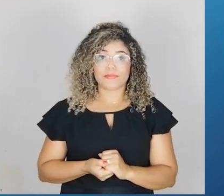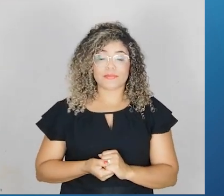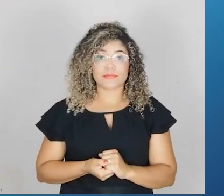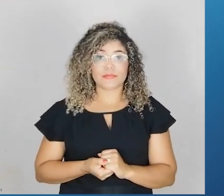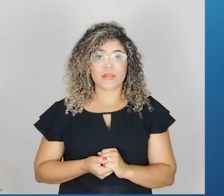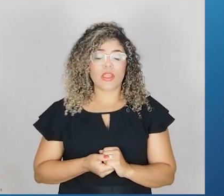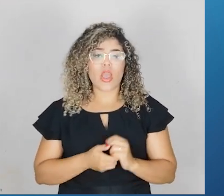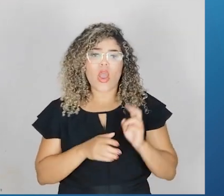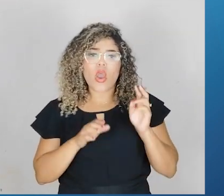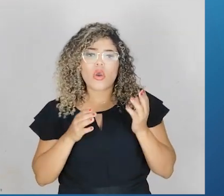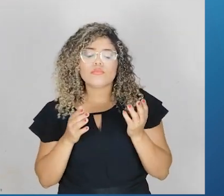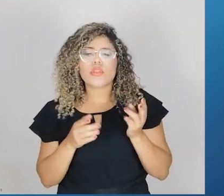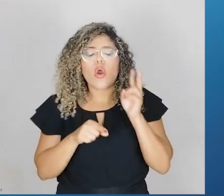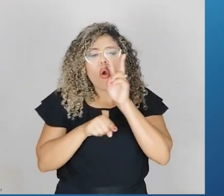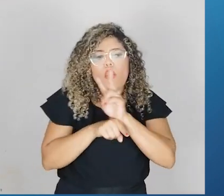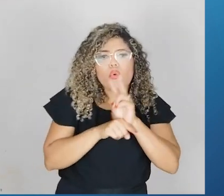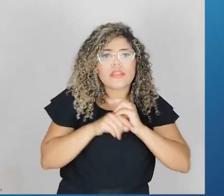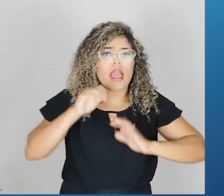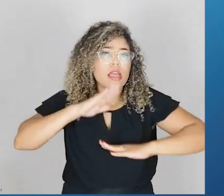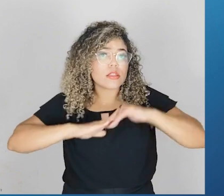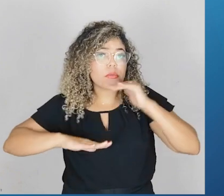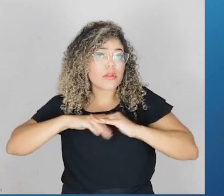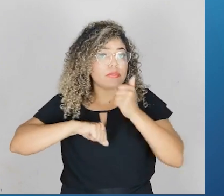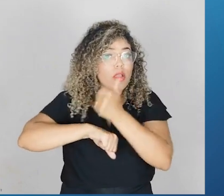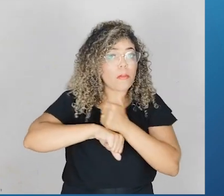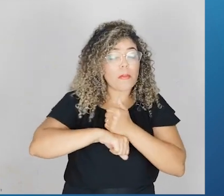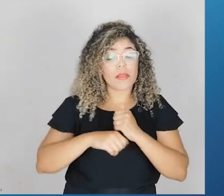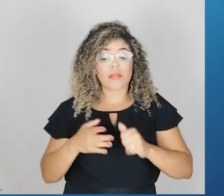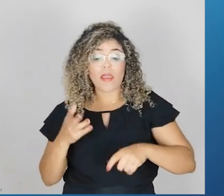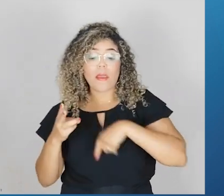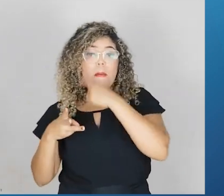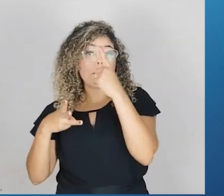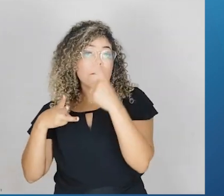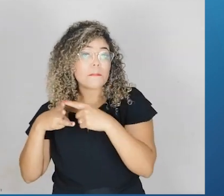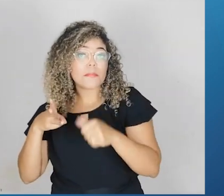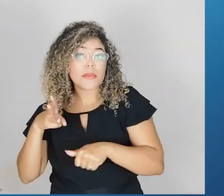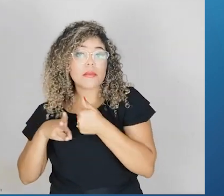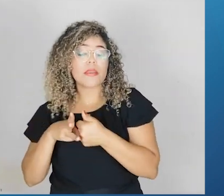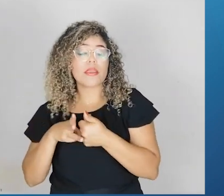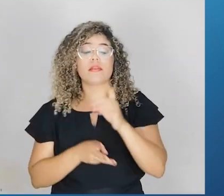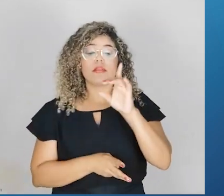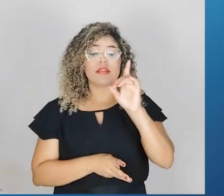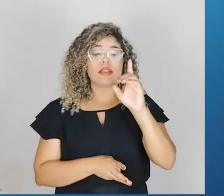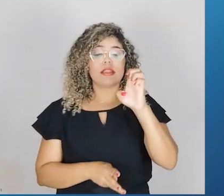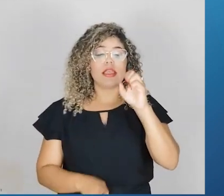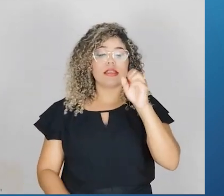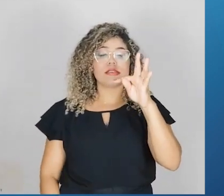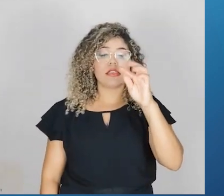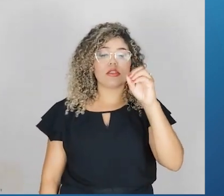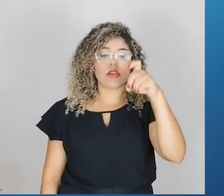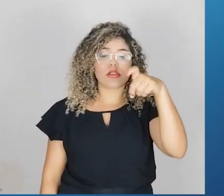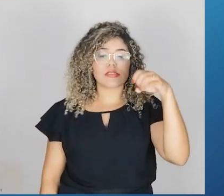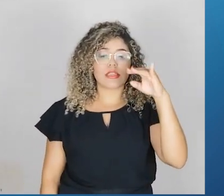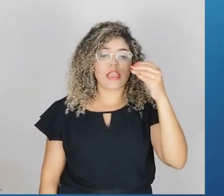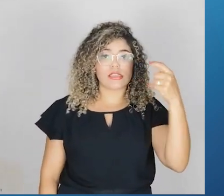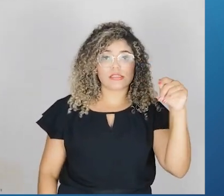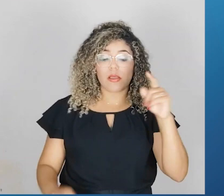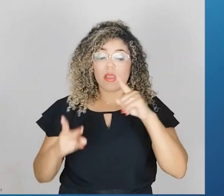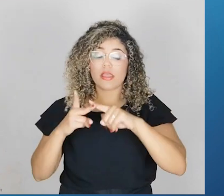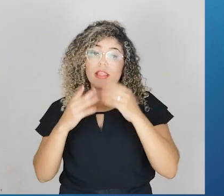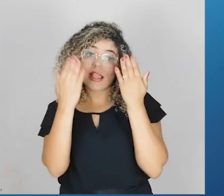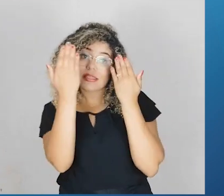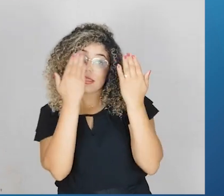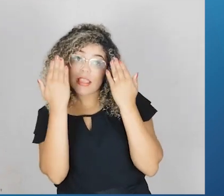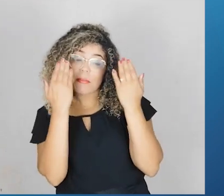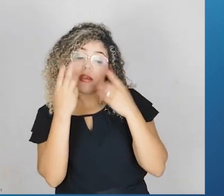O cuidado profissional envolve alguns momentos. O primeiro, desintoxicação. Segundo,